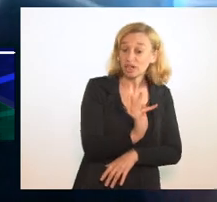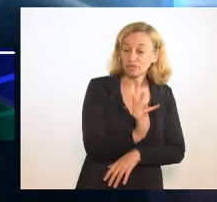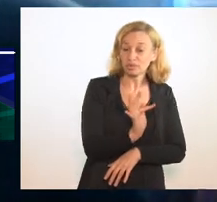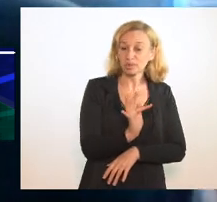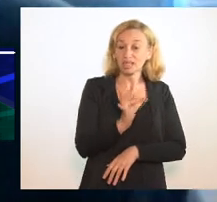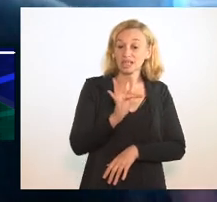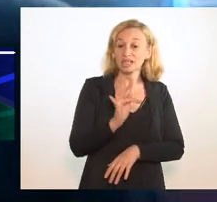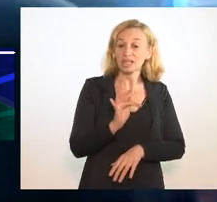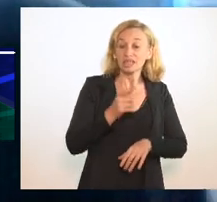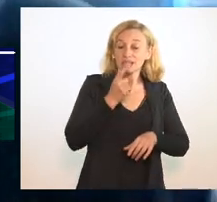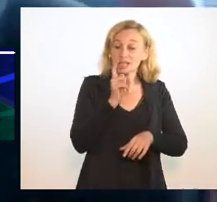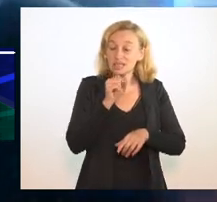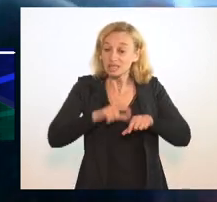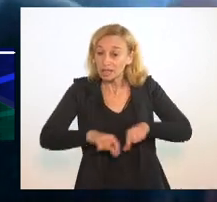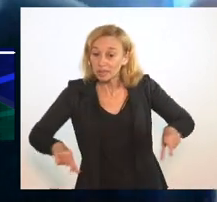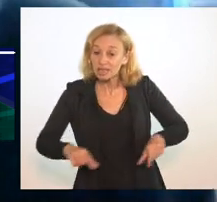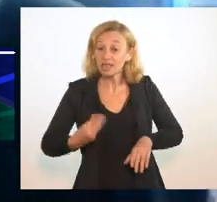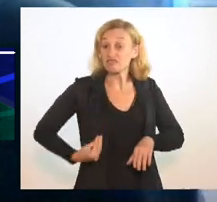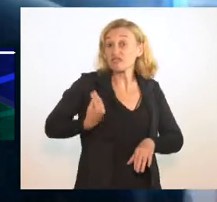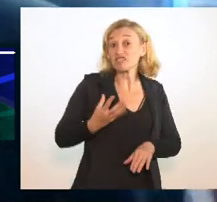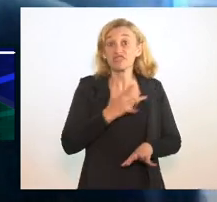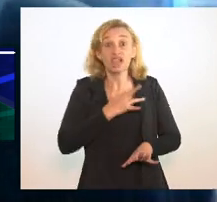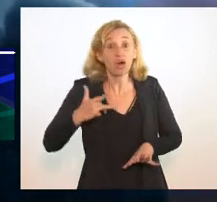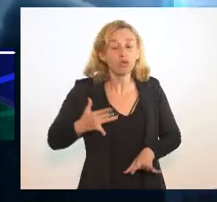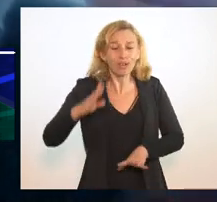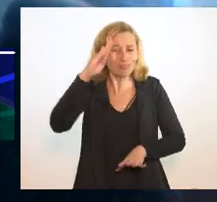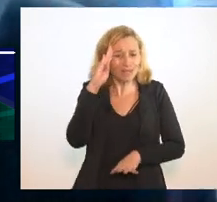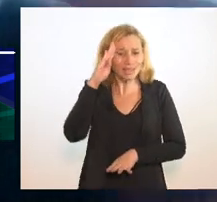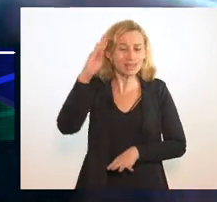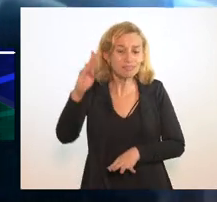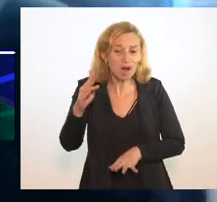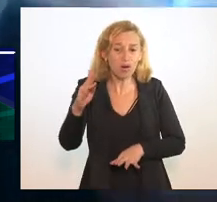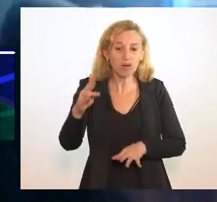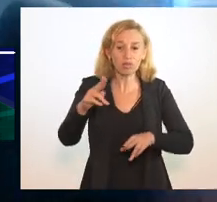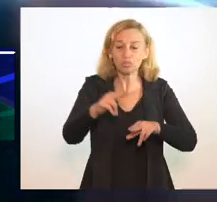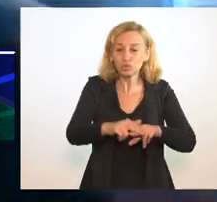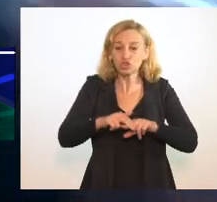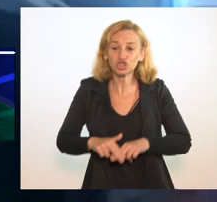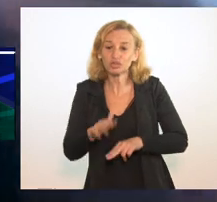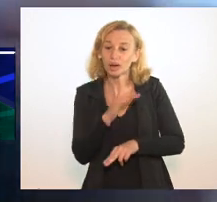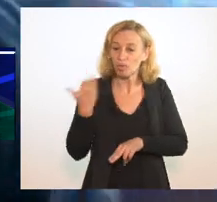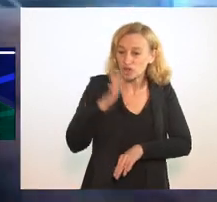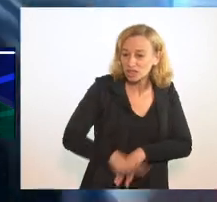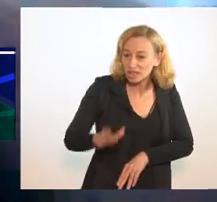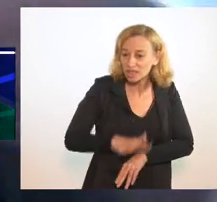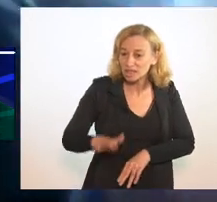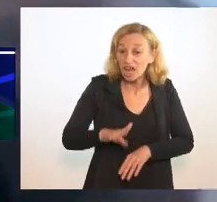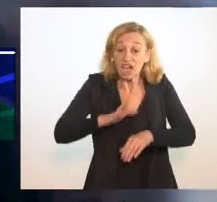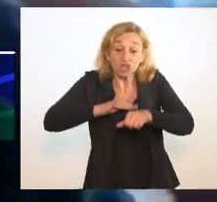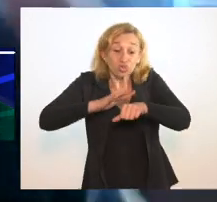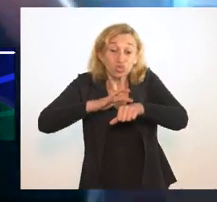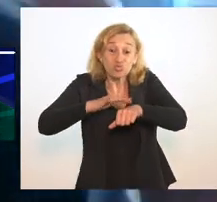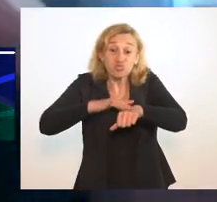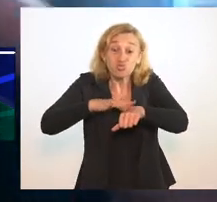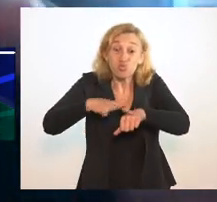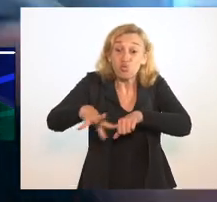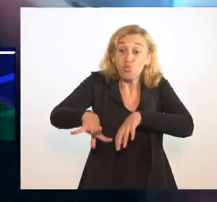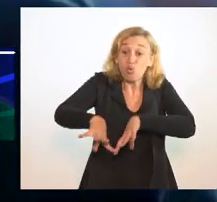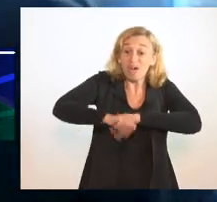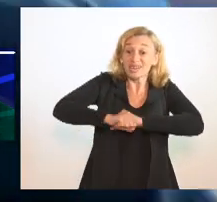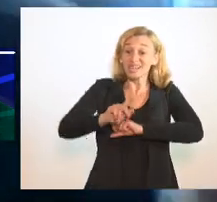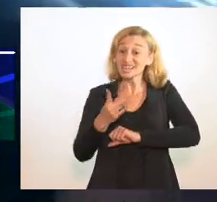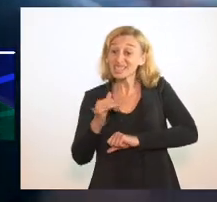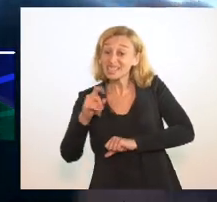é vida, saneamento é saúde. A principal causa da mortalidade infantil são as doenças de veiculação hídrica, ou